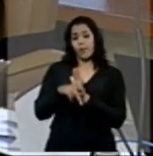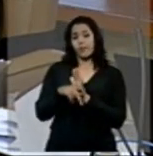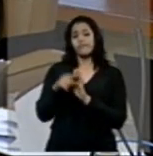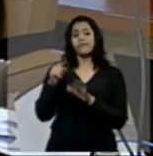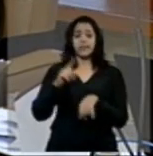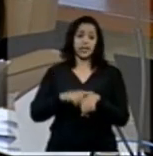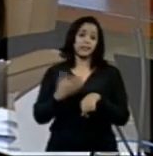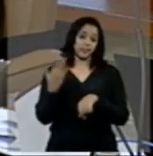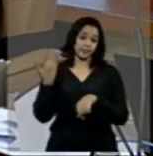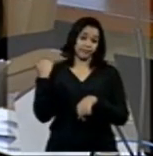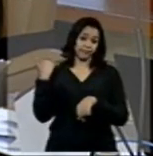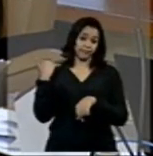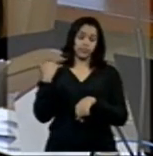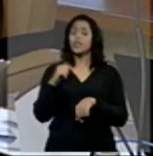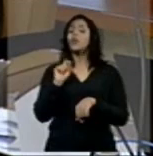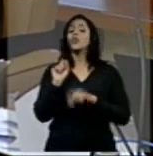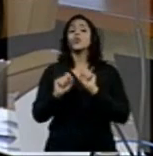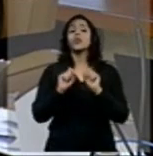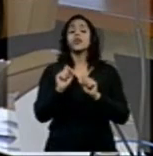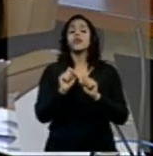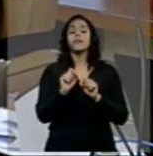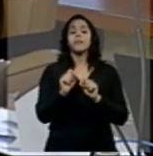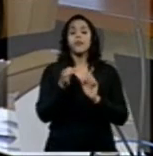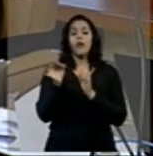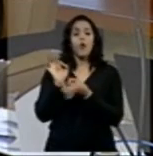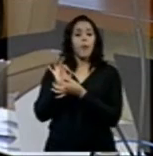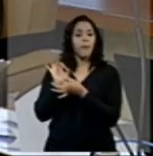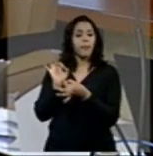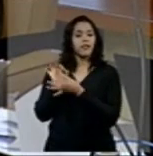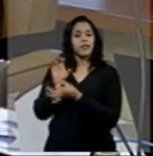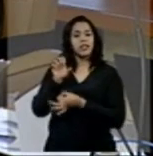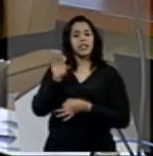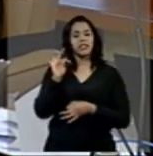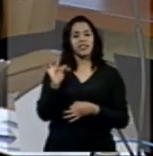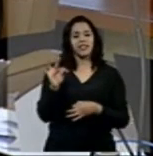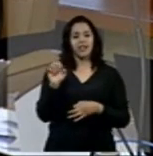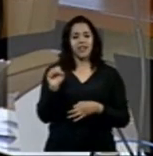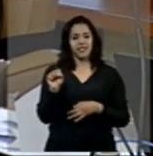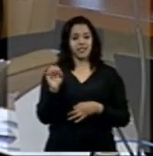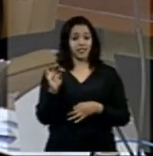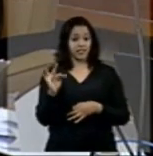enunciação. O que, segundo o TST, possibilitou a conclusão